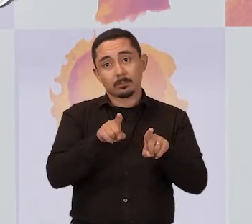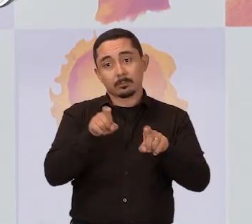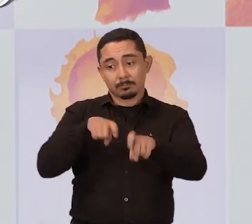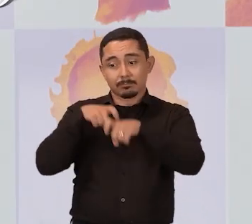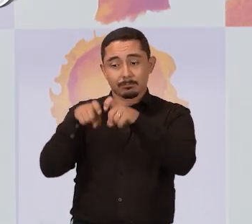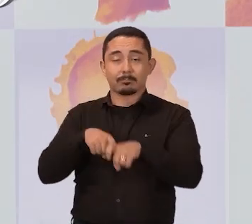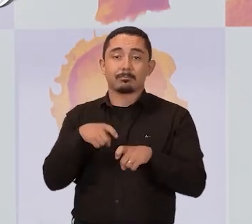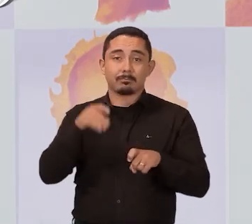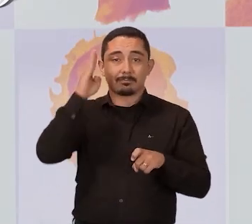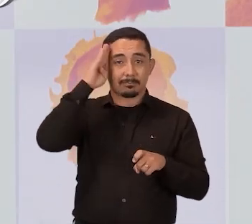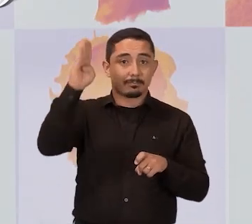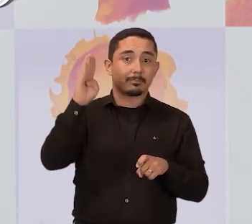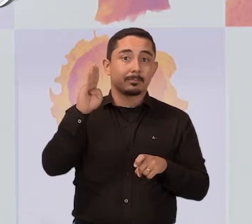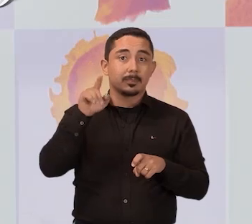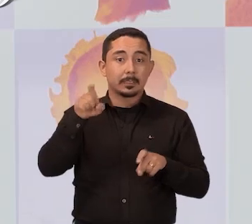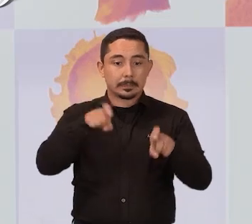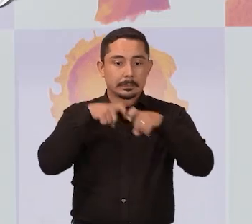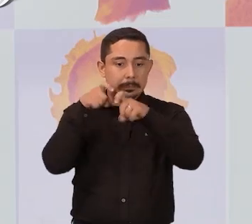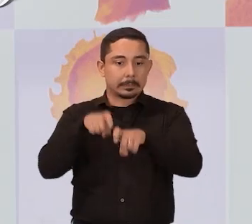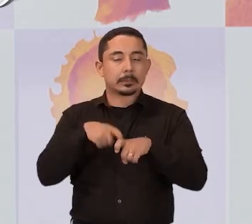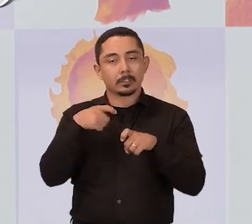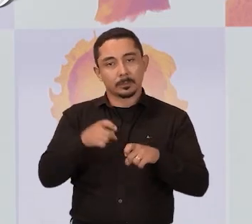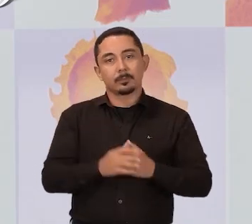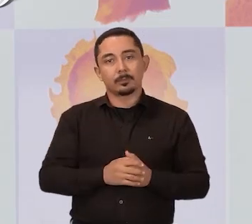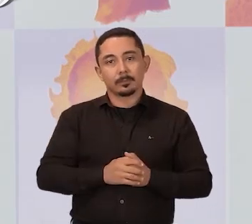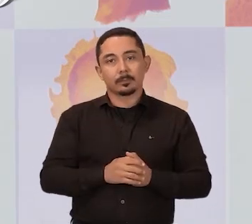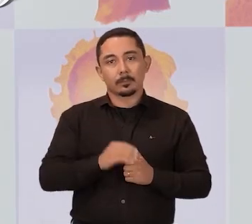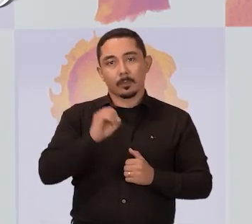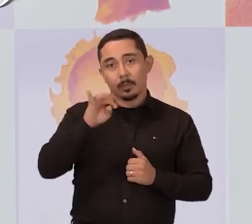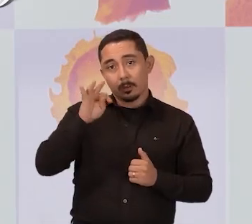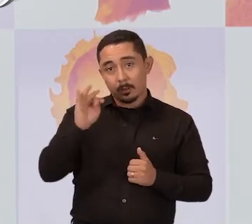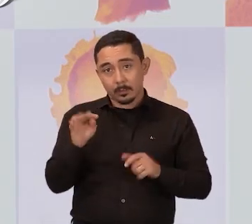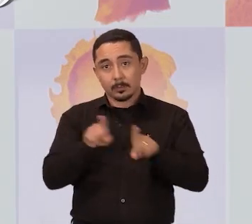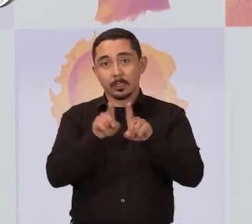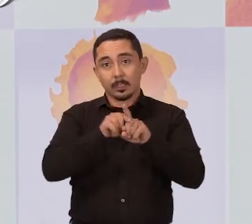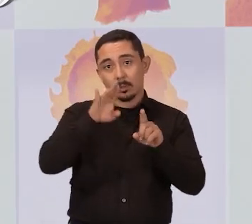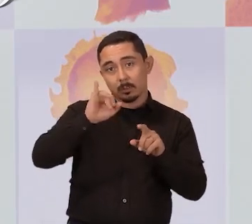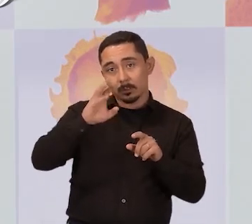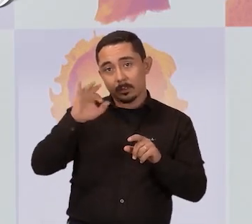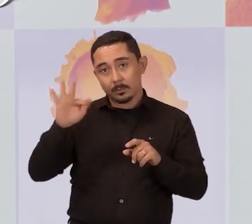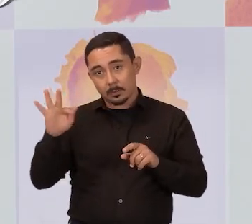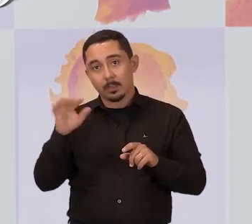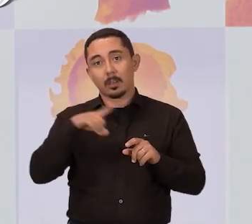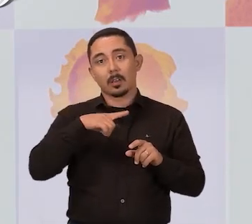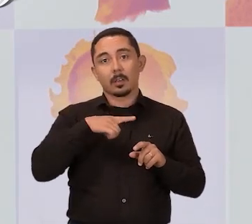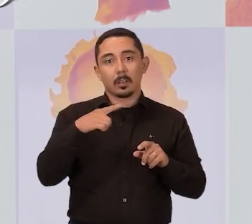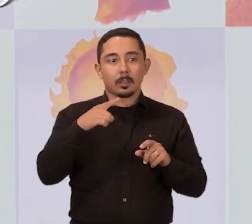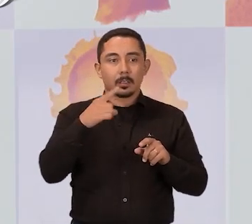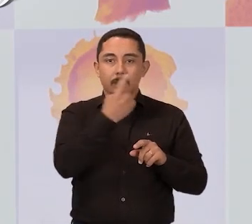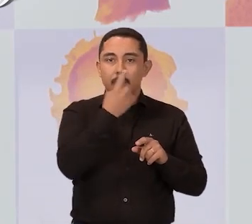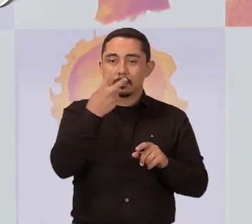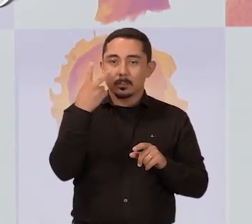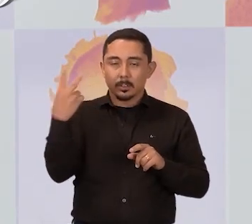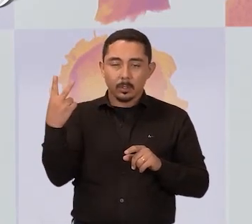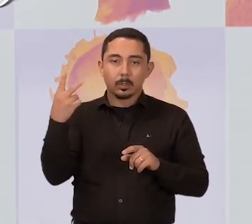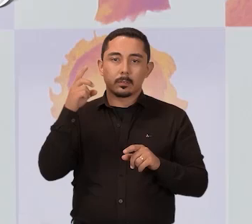ser encontrada nas áreas rurais, principalmente na agricultura. Dados da OIT e do Unicef mostram que